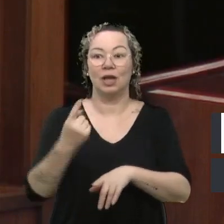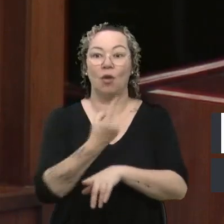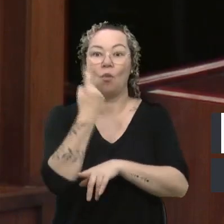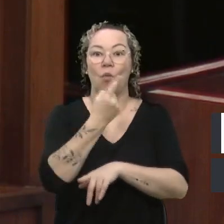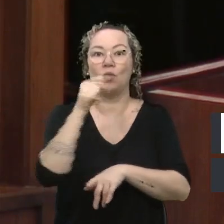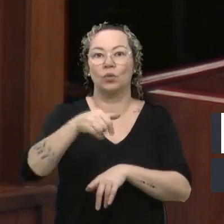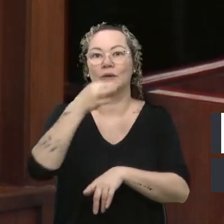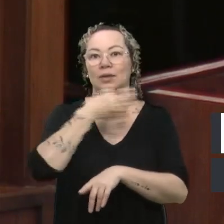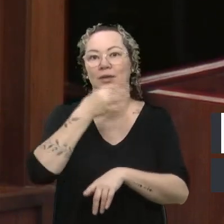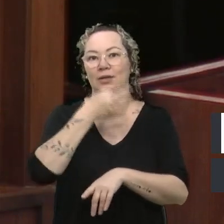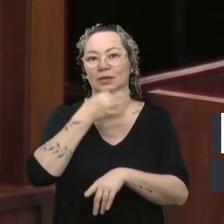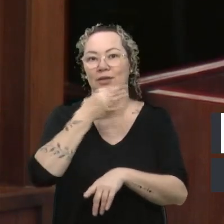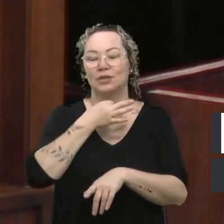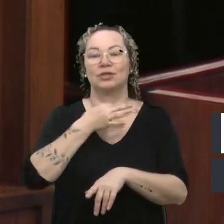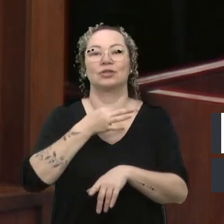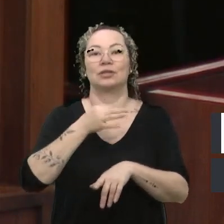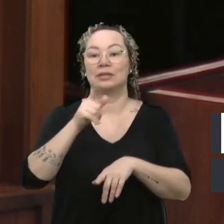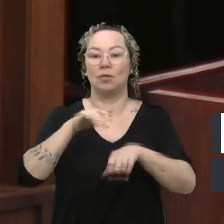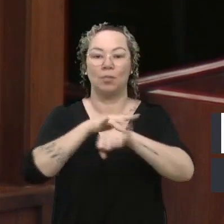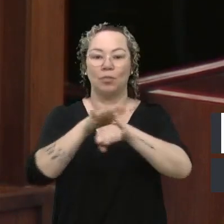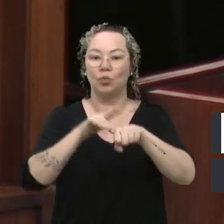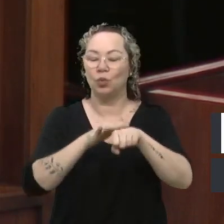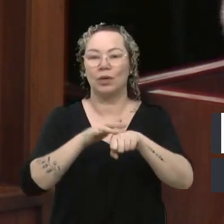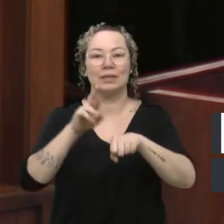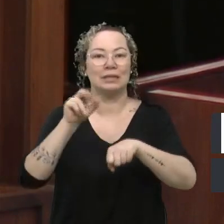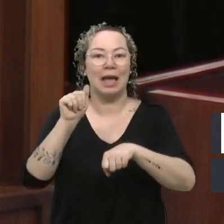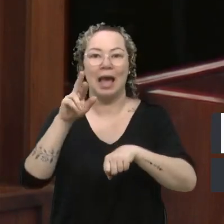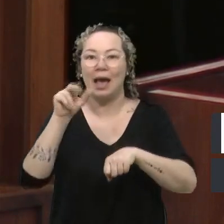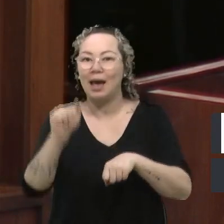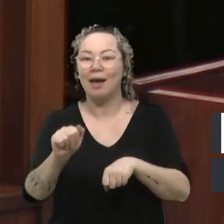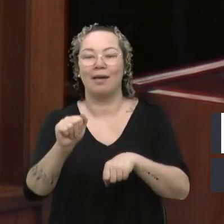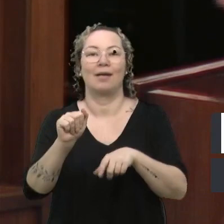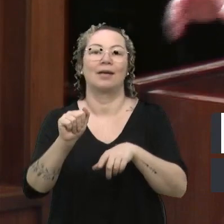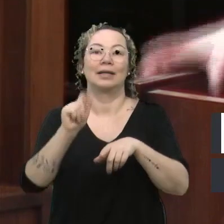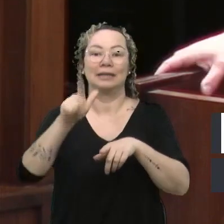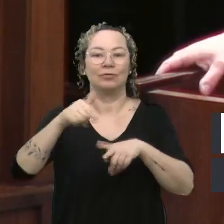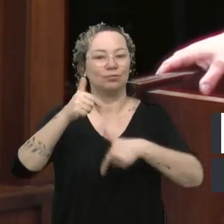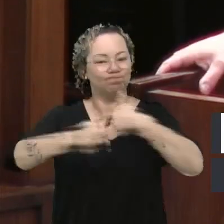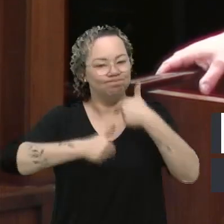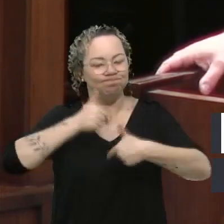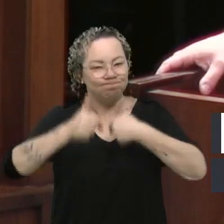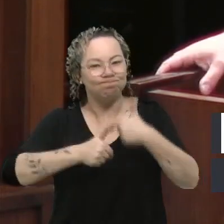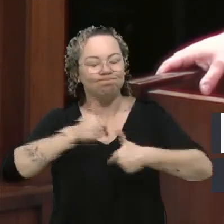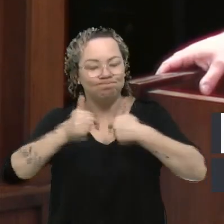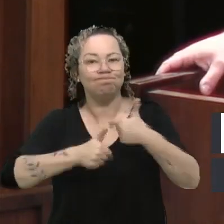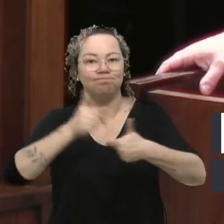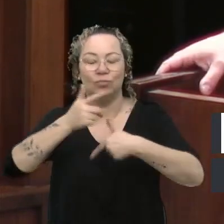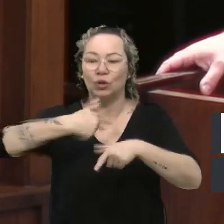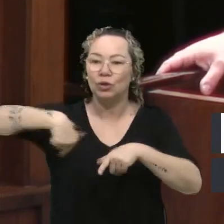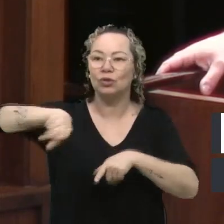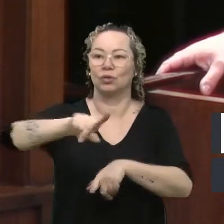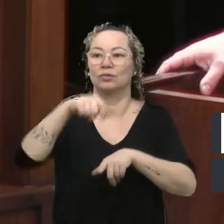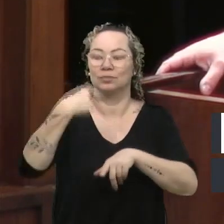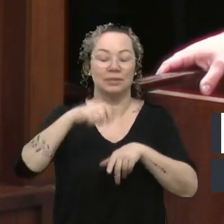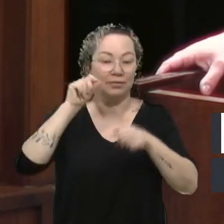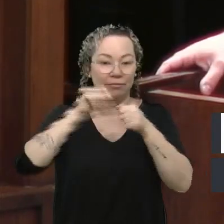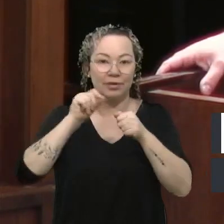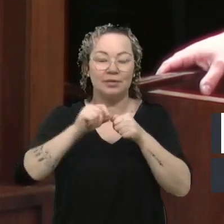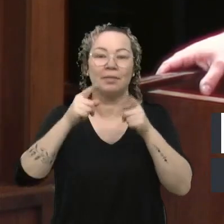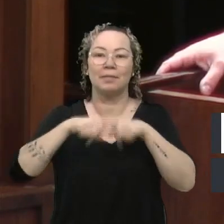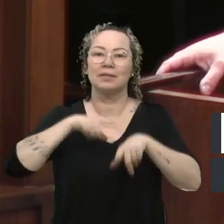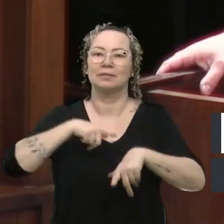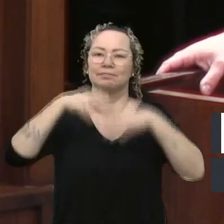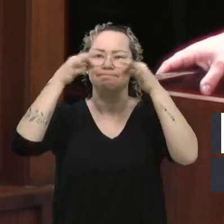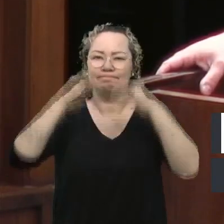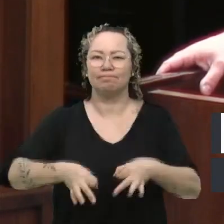caso único. Então, também é uma batalha muito árdua que nós vamos ter que enfrentar, mas com certeza lograremos